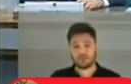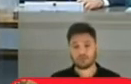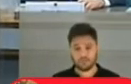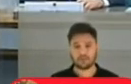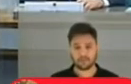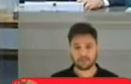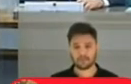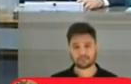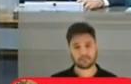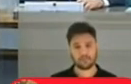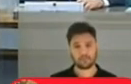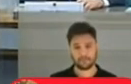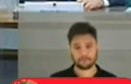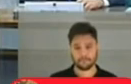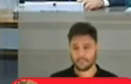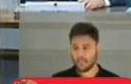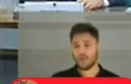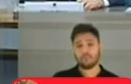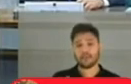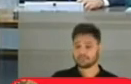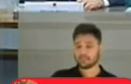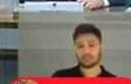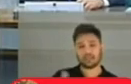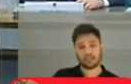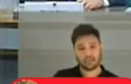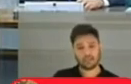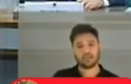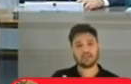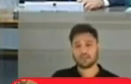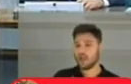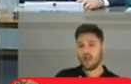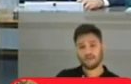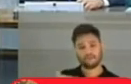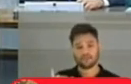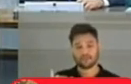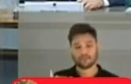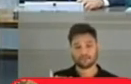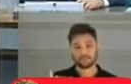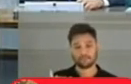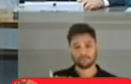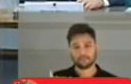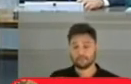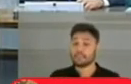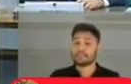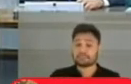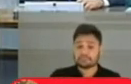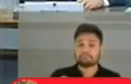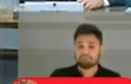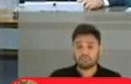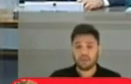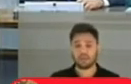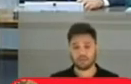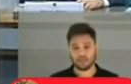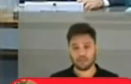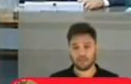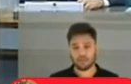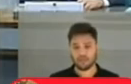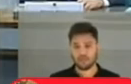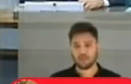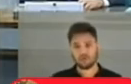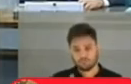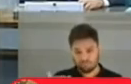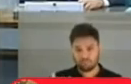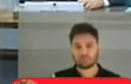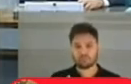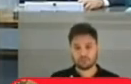Eu determino à secretaria que faça a devida comunicação e, se possível e se necessário, uma eventual comunicação ao Conselho